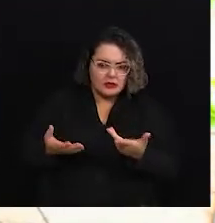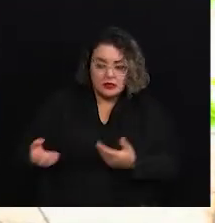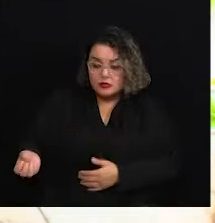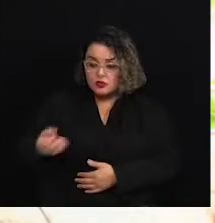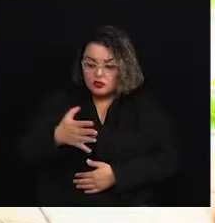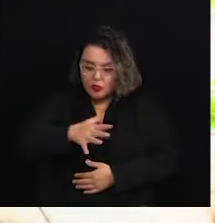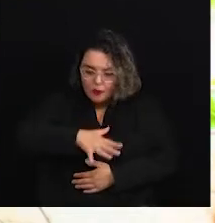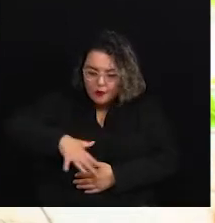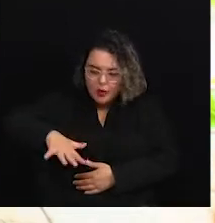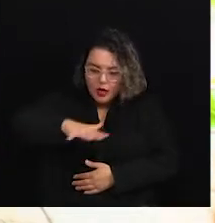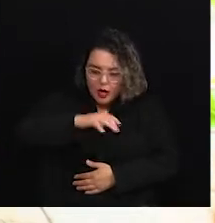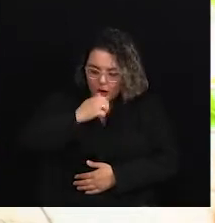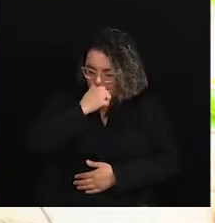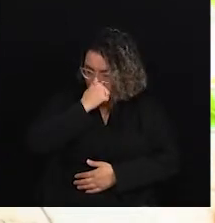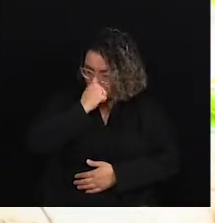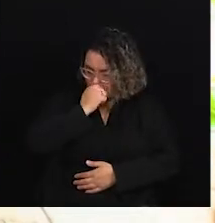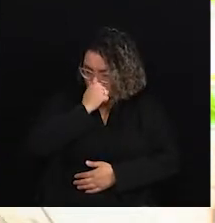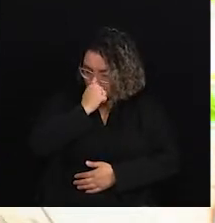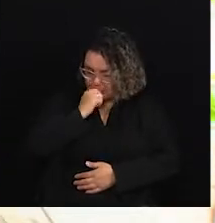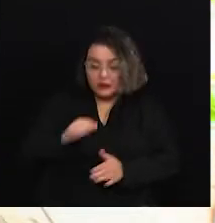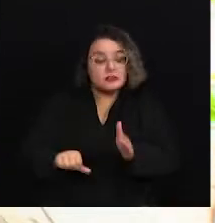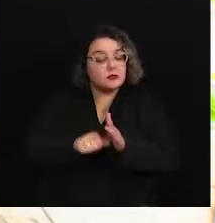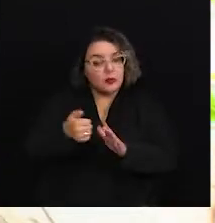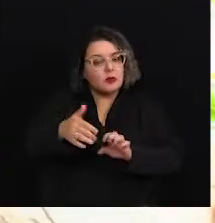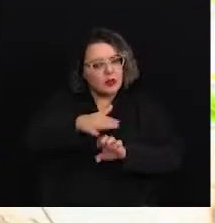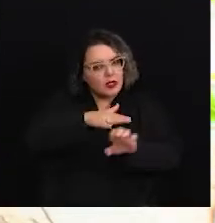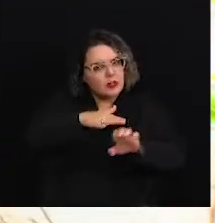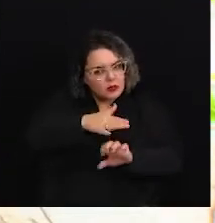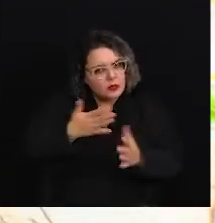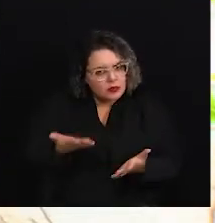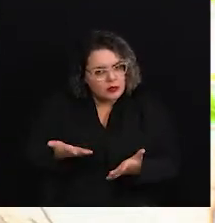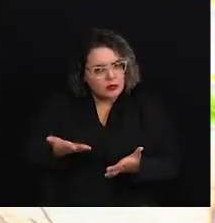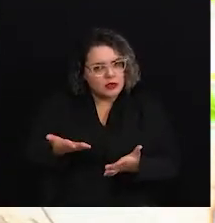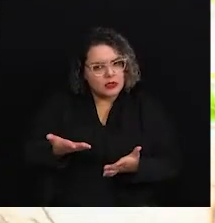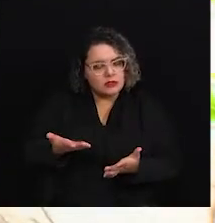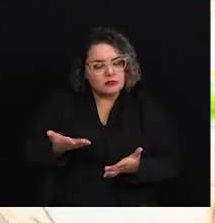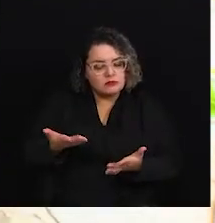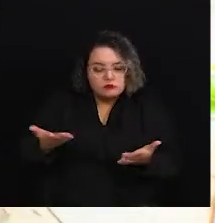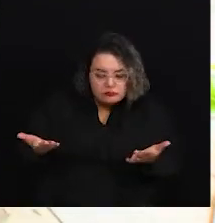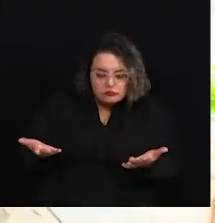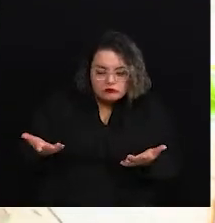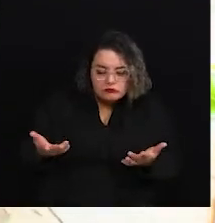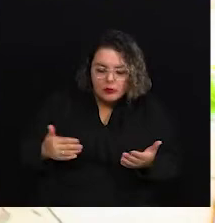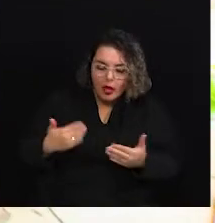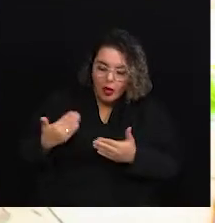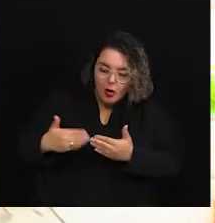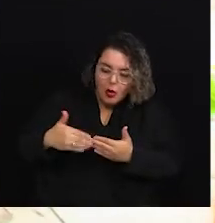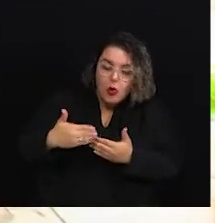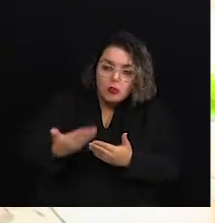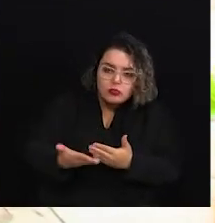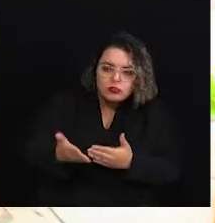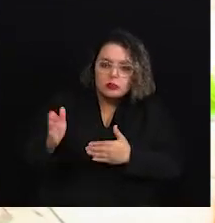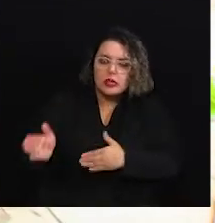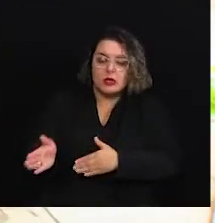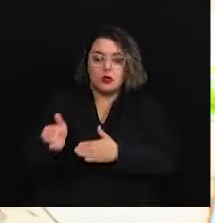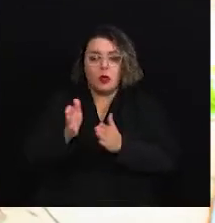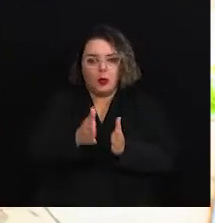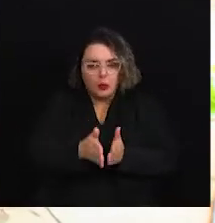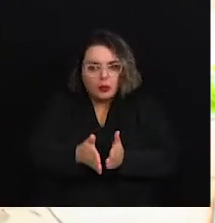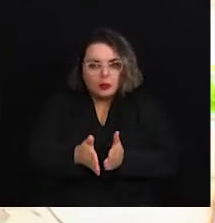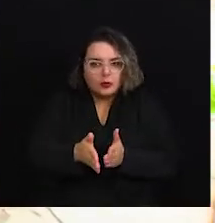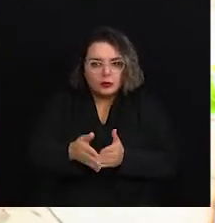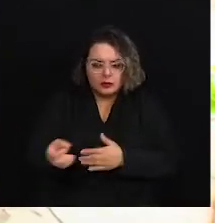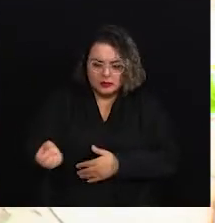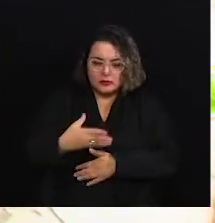desse know-how que você já tinha nesse primeiro empreendimento para dar, digamos que, o segmento e o